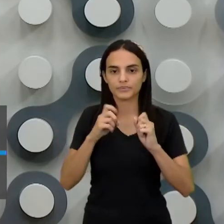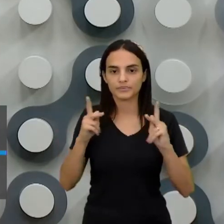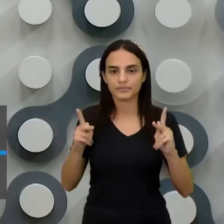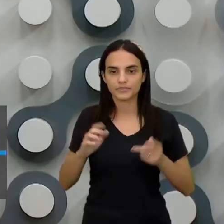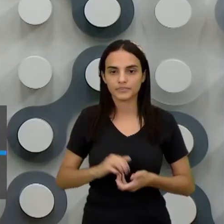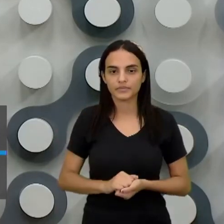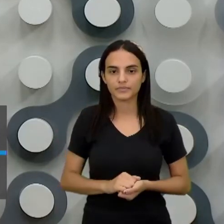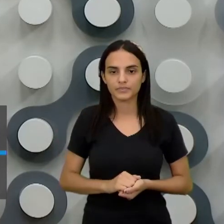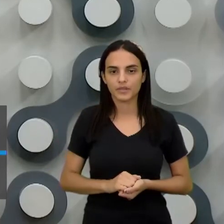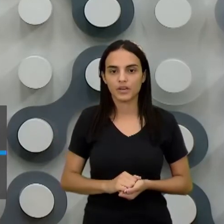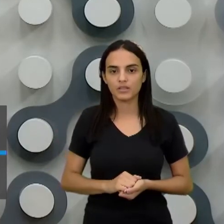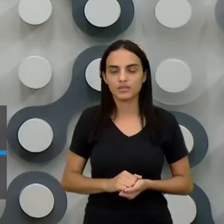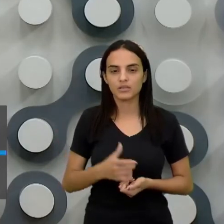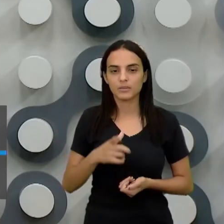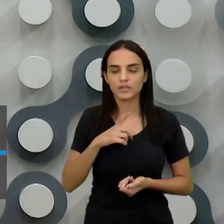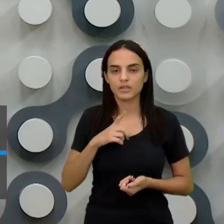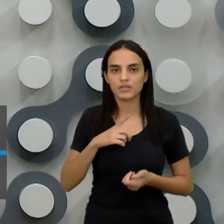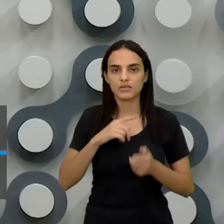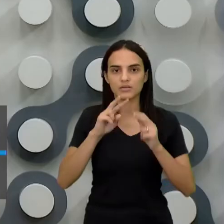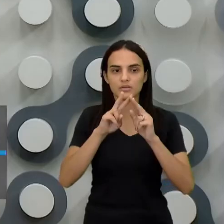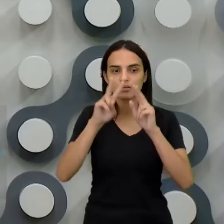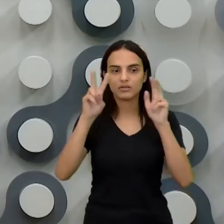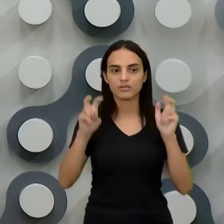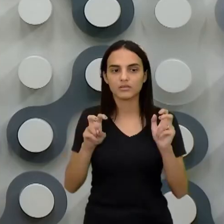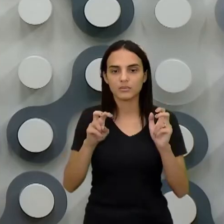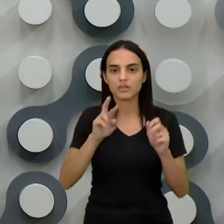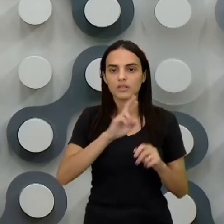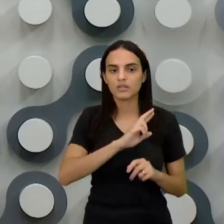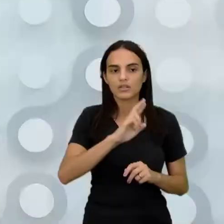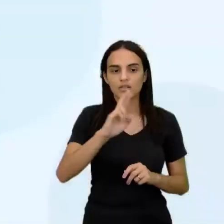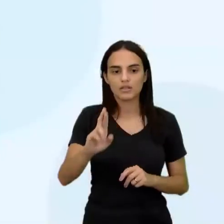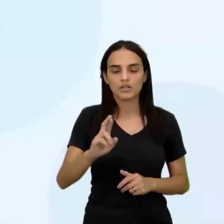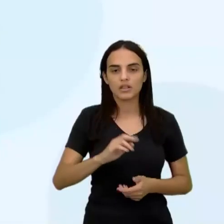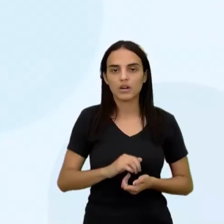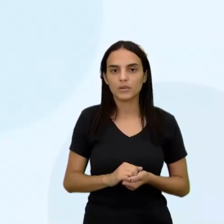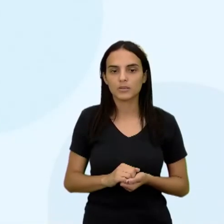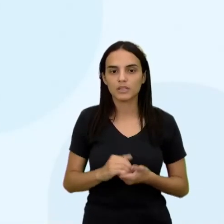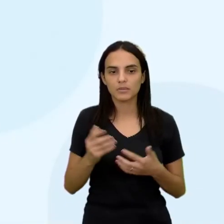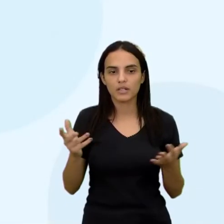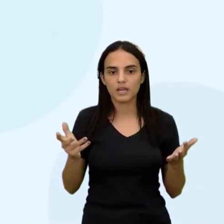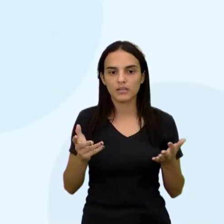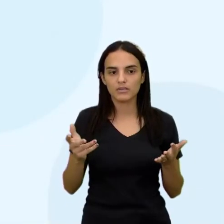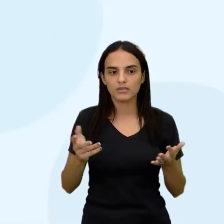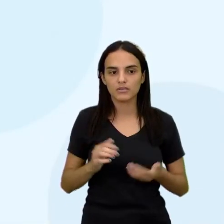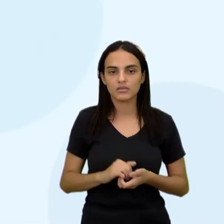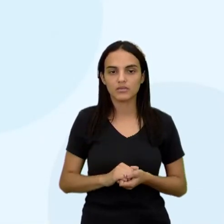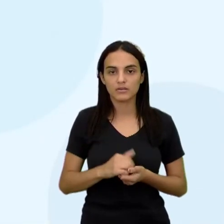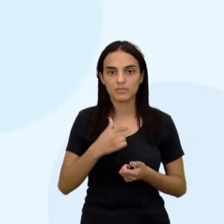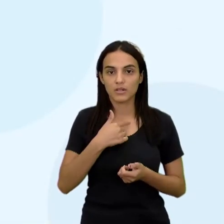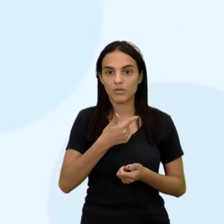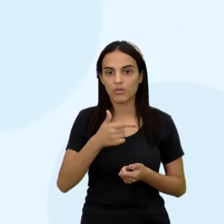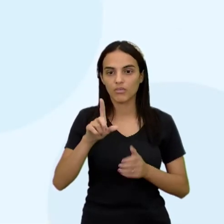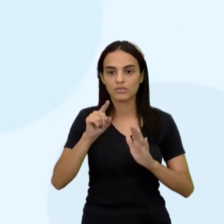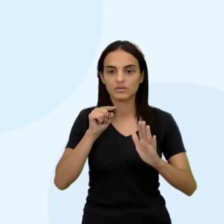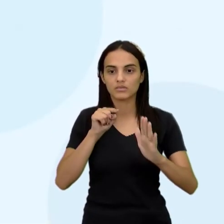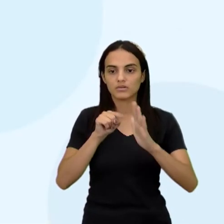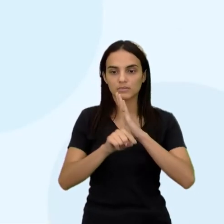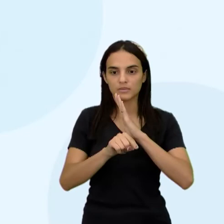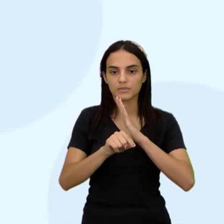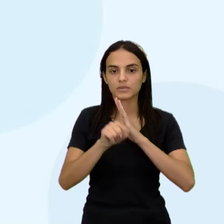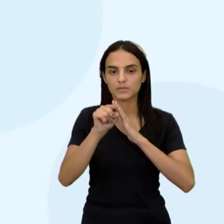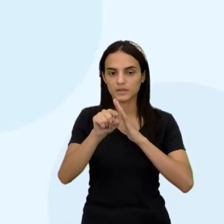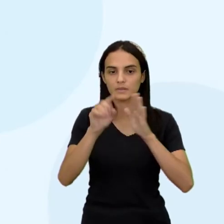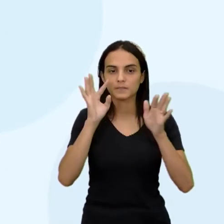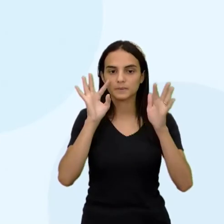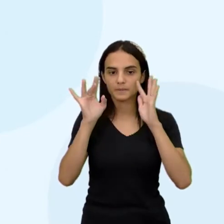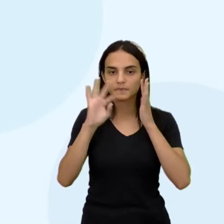E aí, temos uma possível resposta para vocês, é pessoal, e temos uma outra pergunta que vai ficar para vocês.